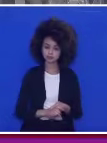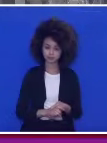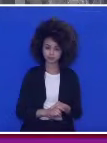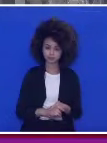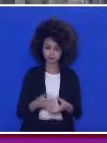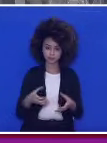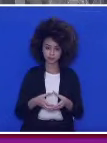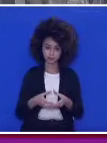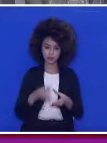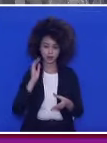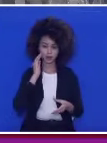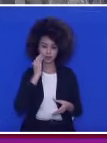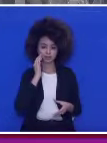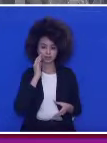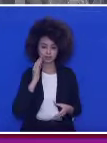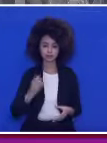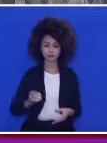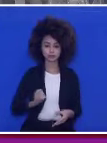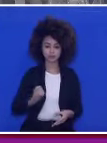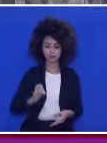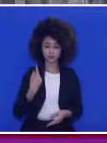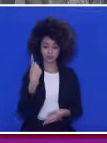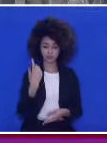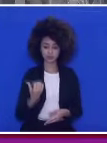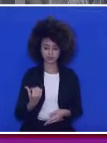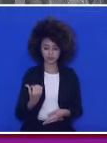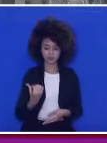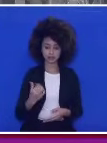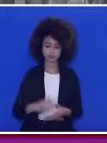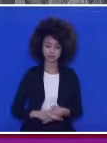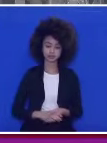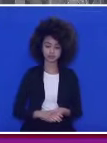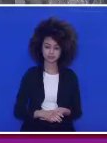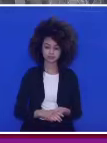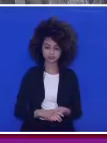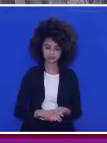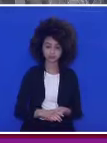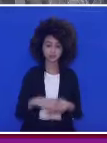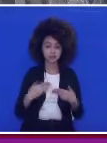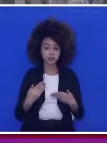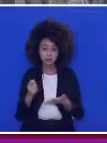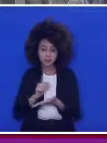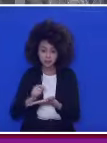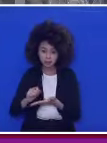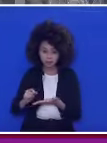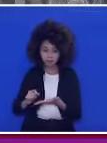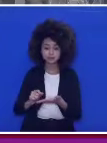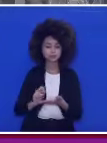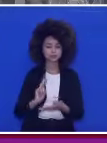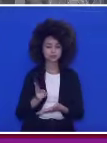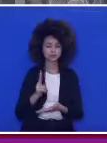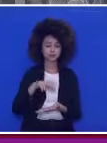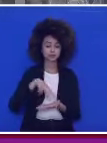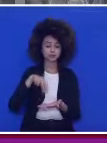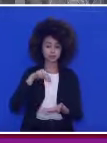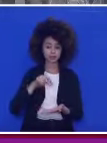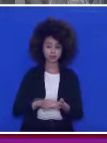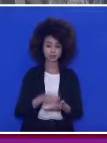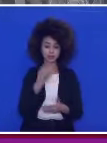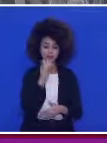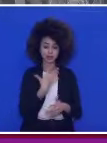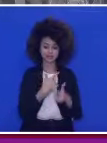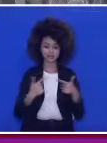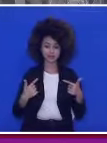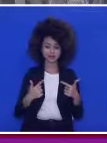Bola rosa, número 16. Rosa, 16. E aí, tá marcando? Vamos seguir sorteando.